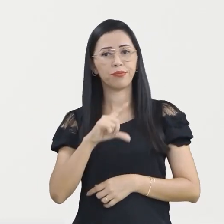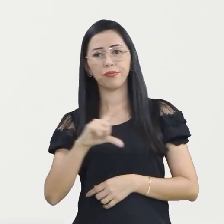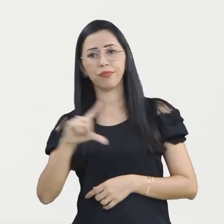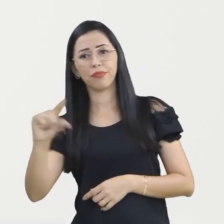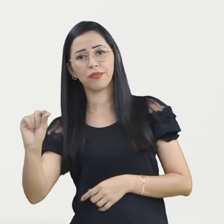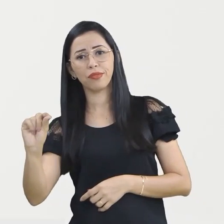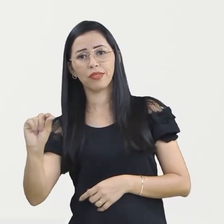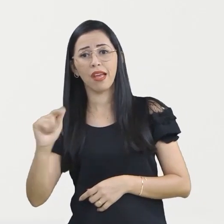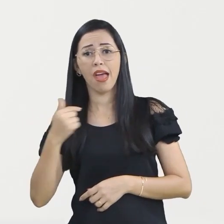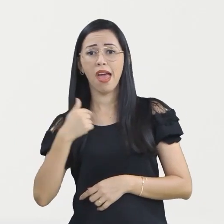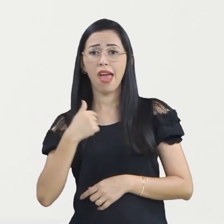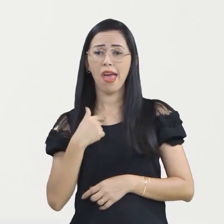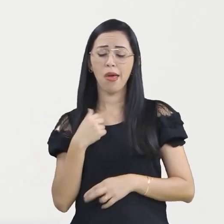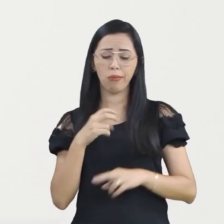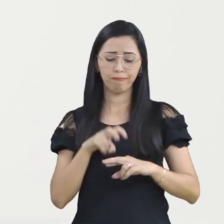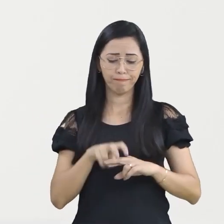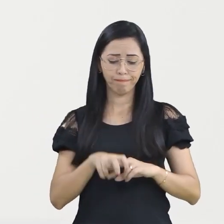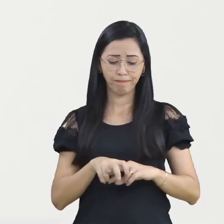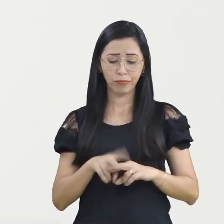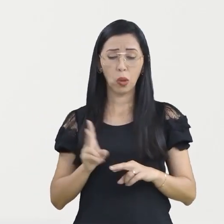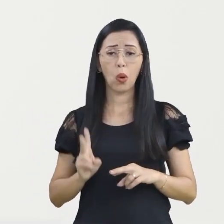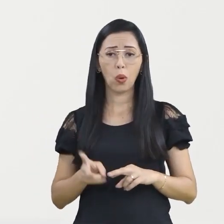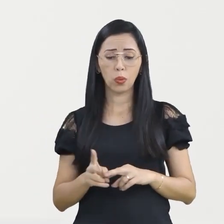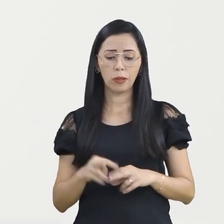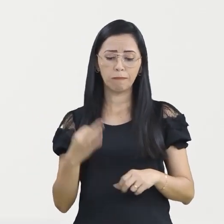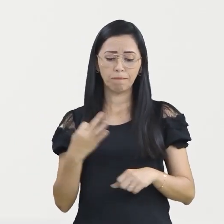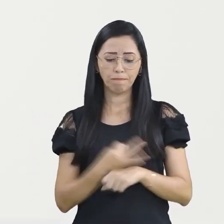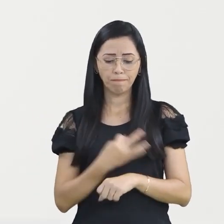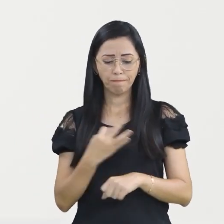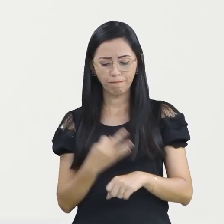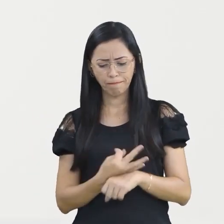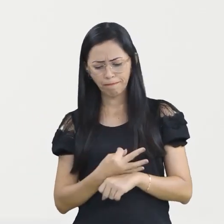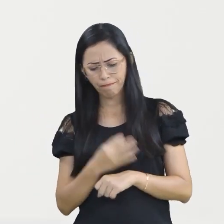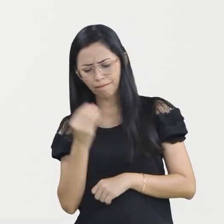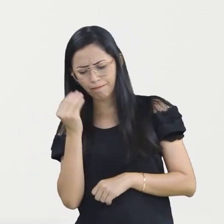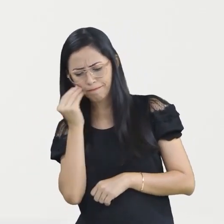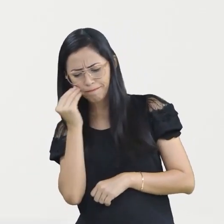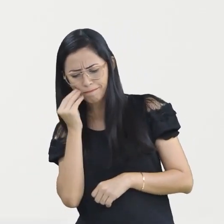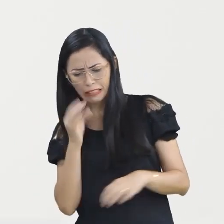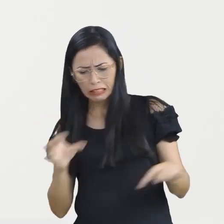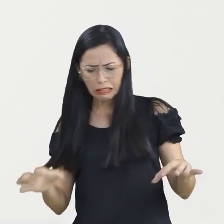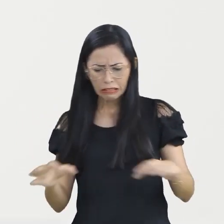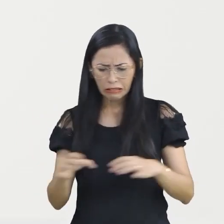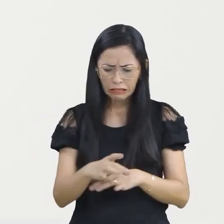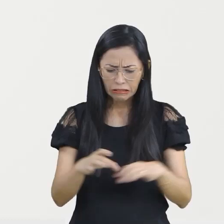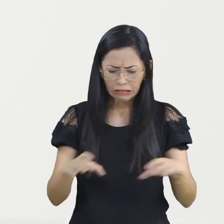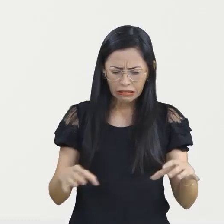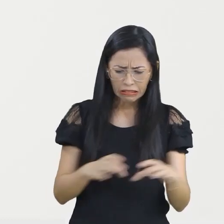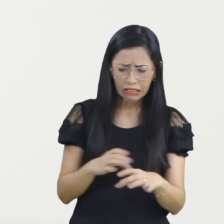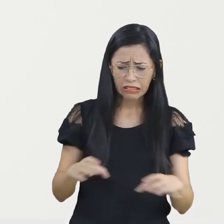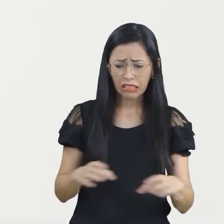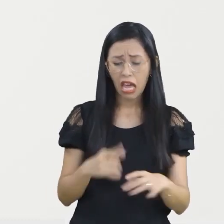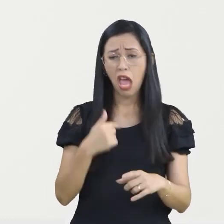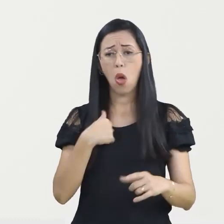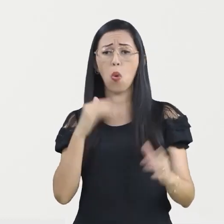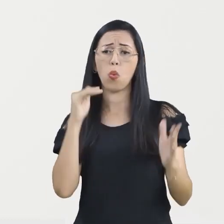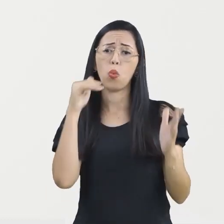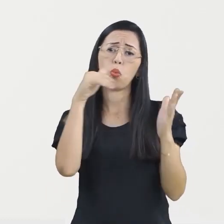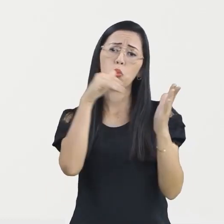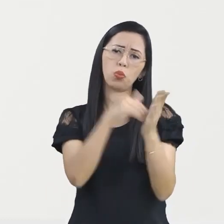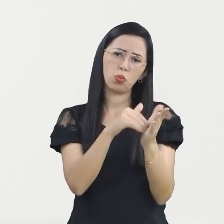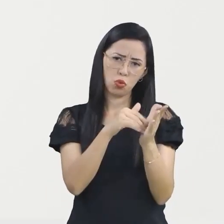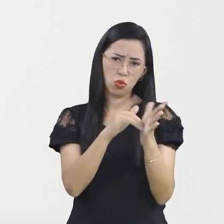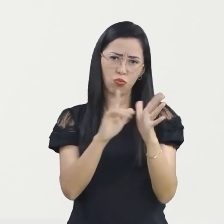fugir, tentei continuar lá e consegui ficar em último lugar na gincana. Fiquei arrasado.